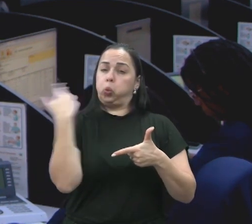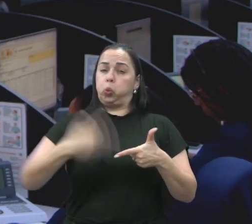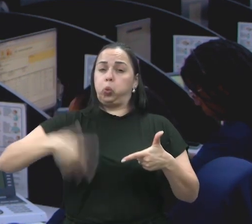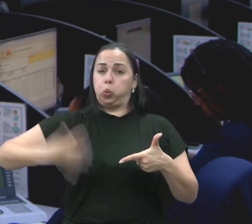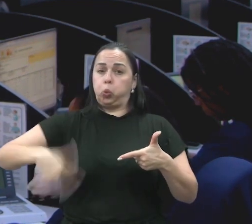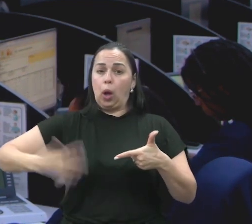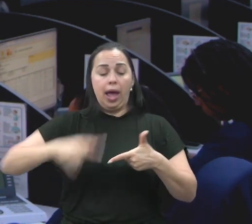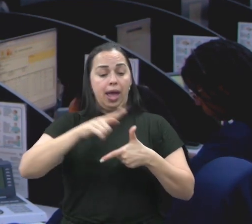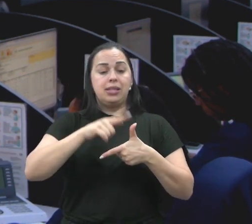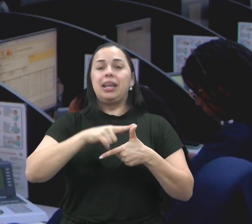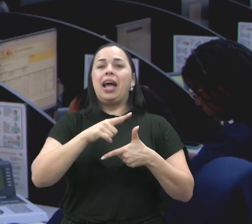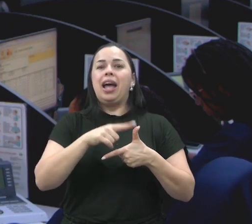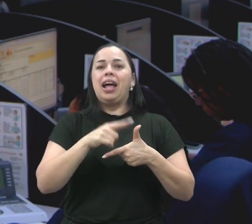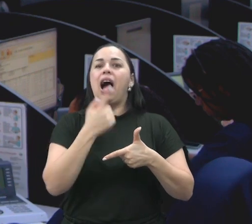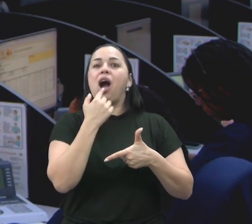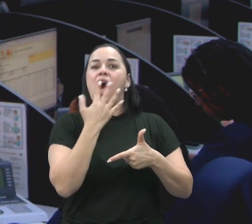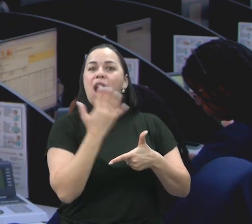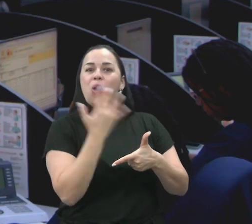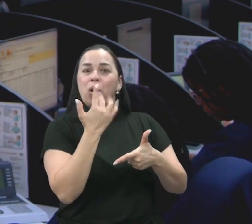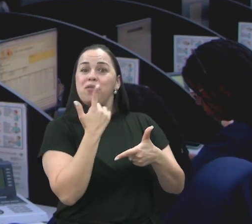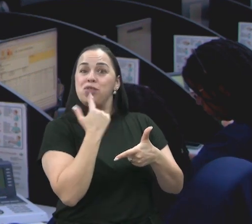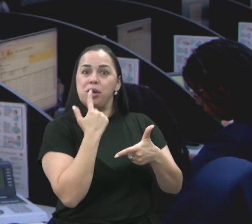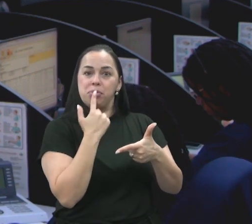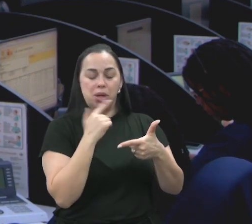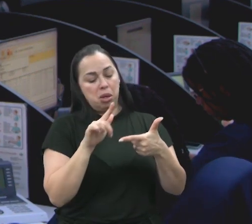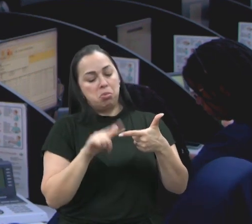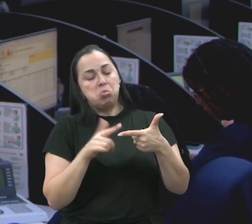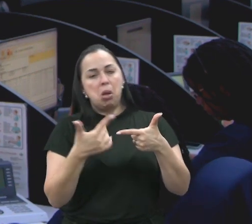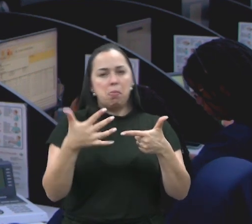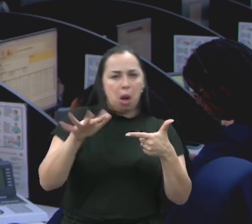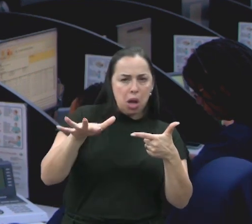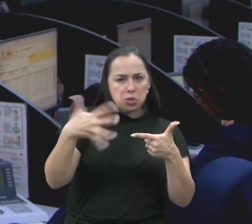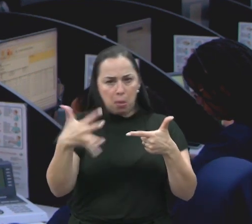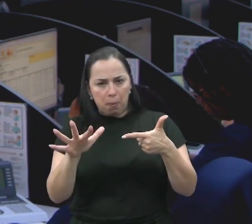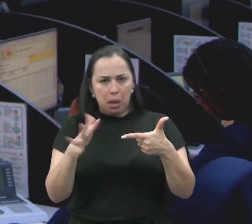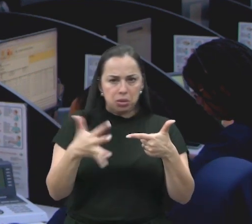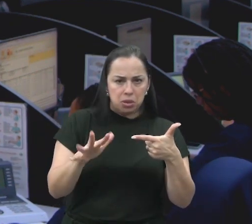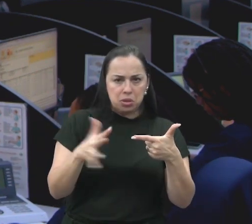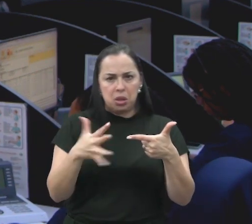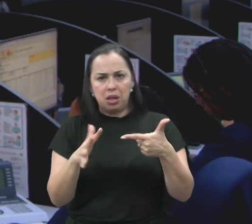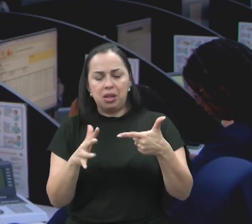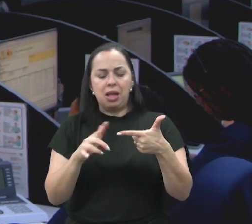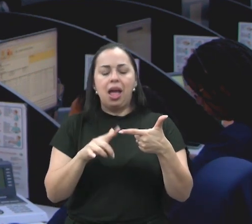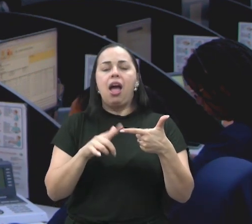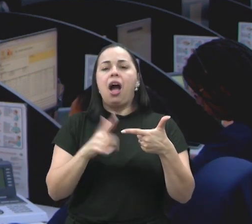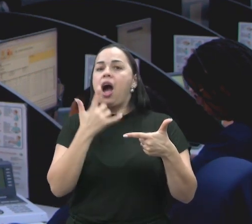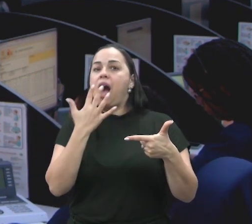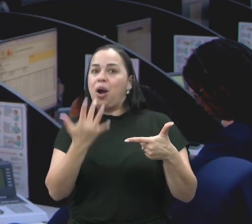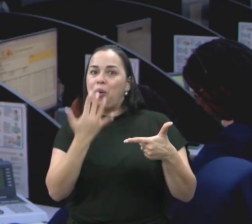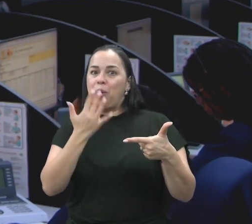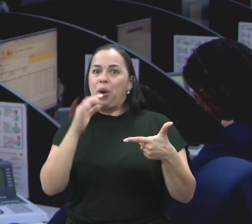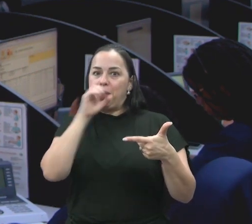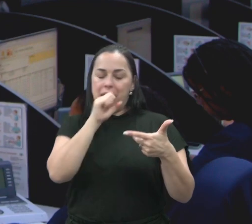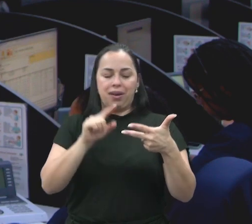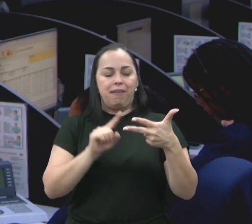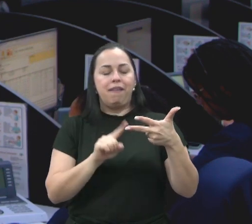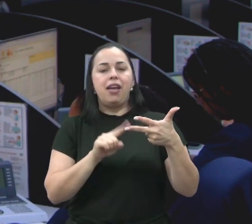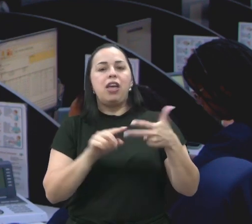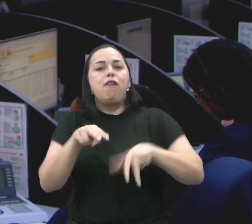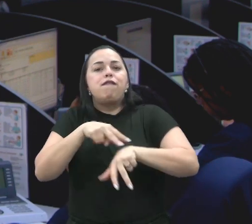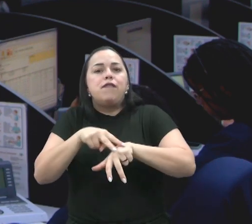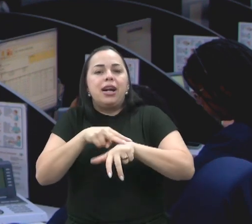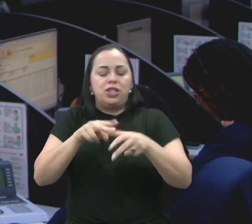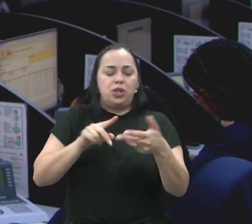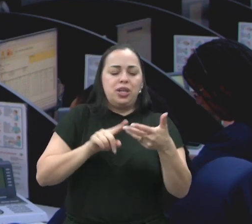que a gente chama aí da prioridade vermelha, os casos aí de menor gravidade um pouco, os casos amarelos, depois